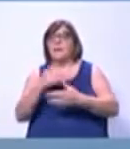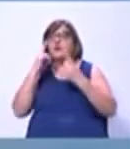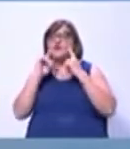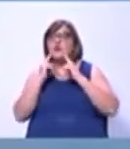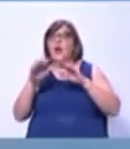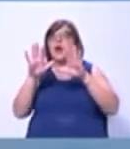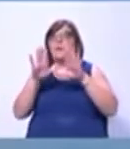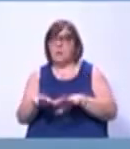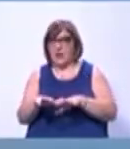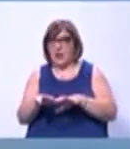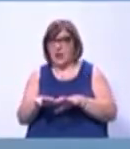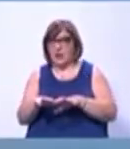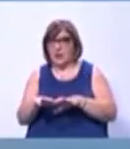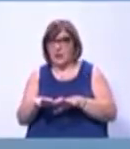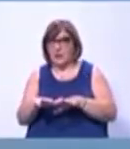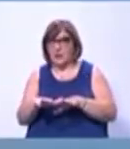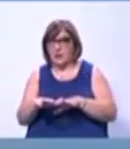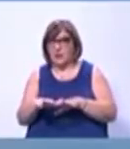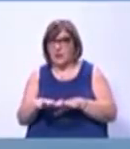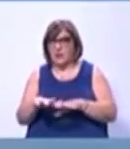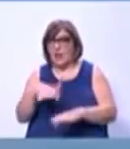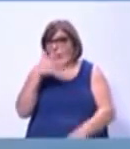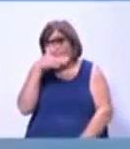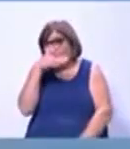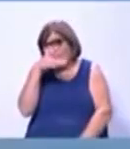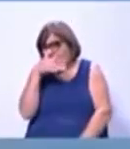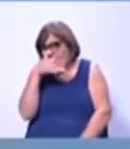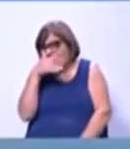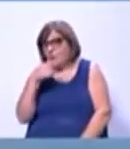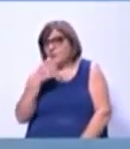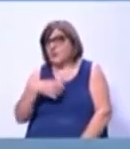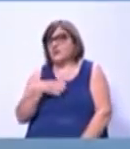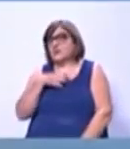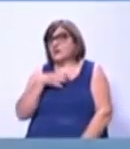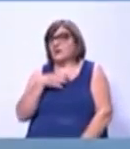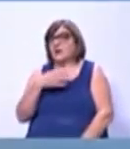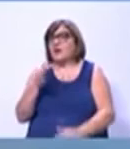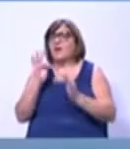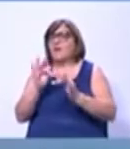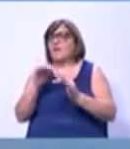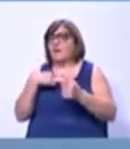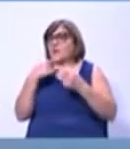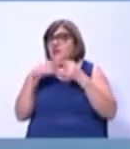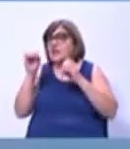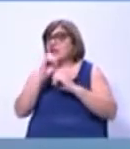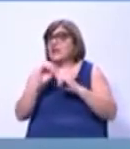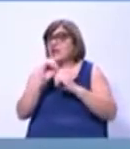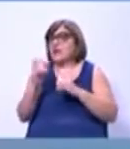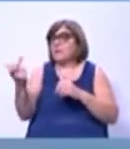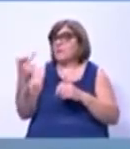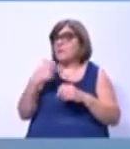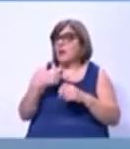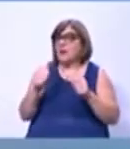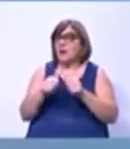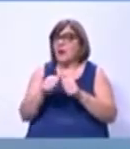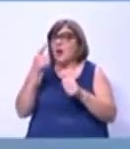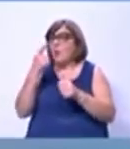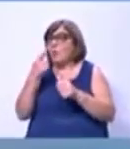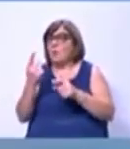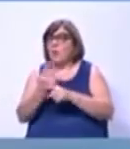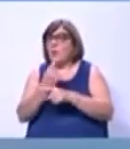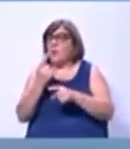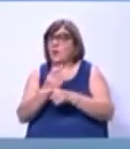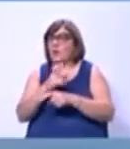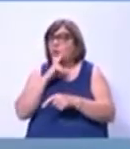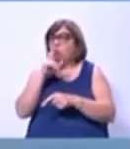chorar, eventualmente por desânimo, ou seja, porque sentiu que não vale a pena eu queixar-me porque ninguém vem ter comigo, o que é assim uma lição